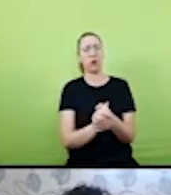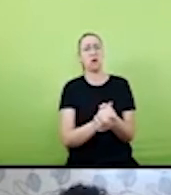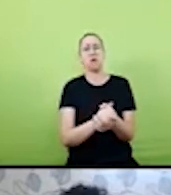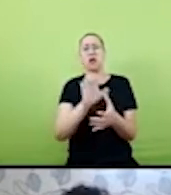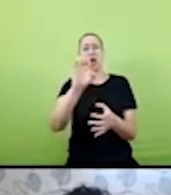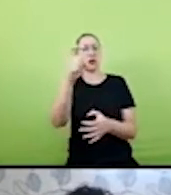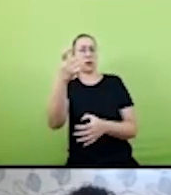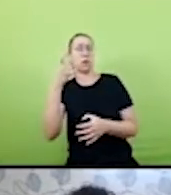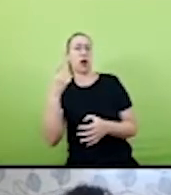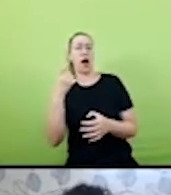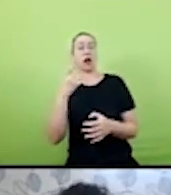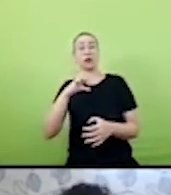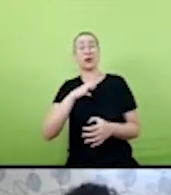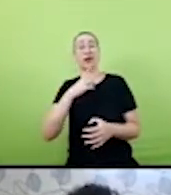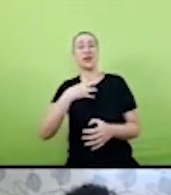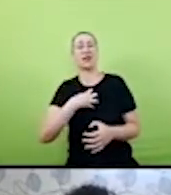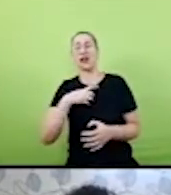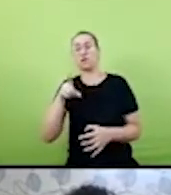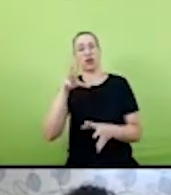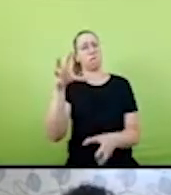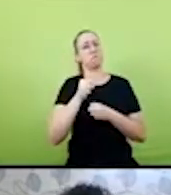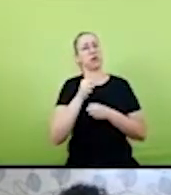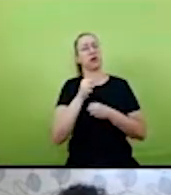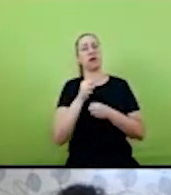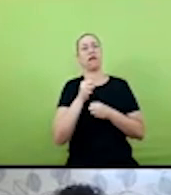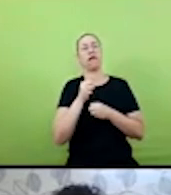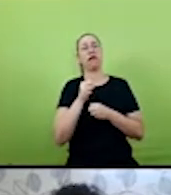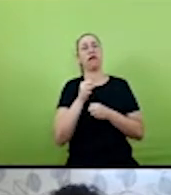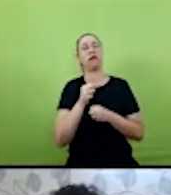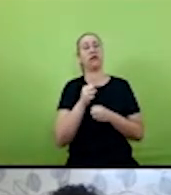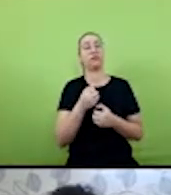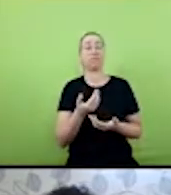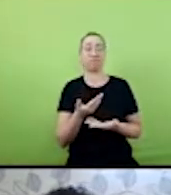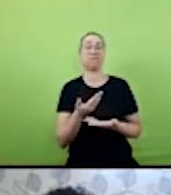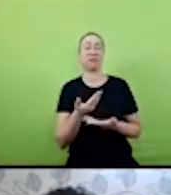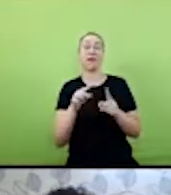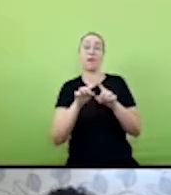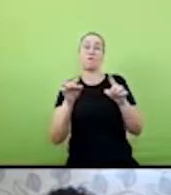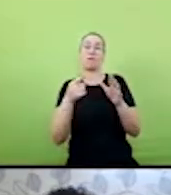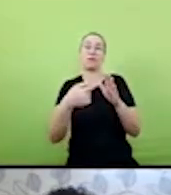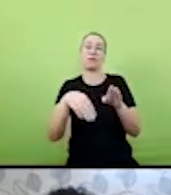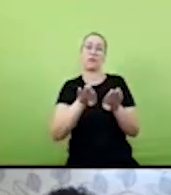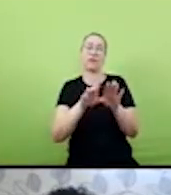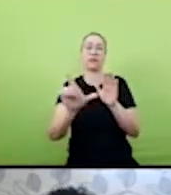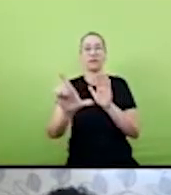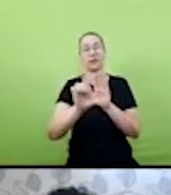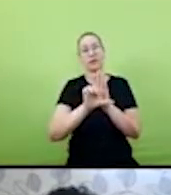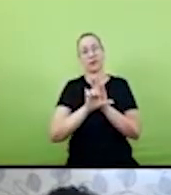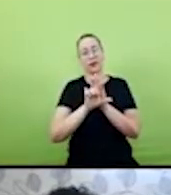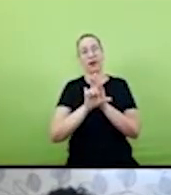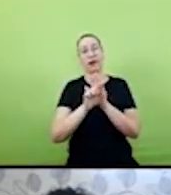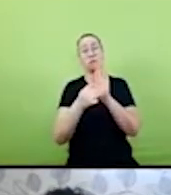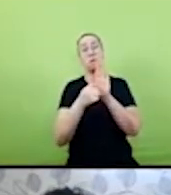esse sentimento de posse, né, de poder sobre a outra pessoa. Mas a lei prevê também a agressão por